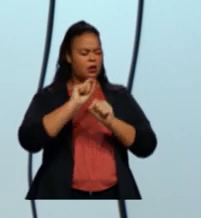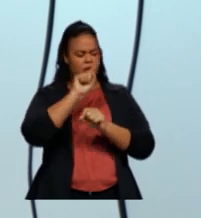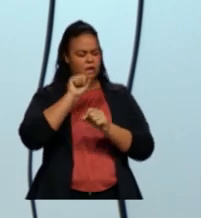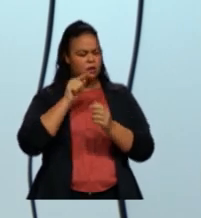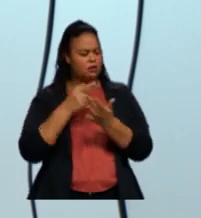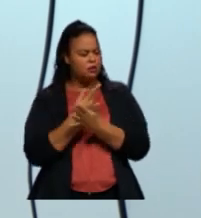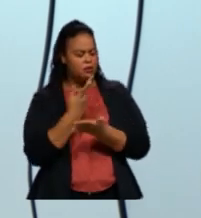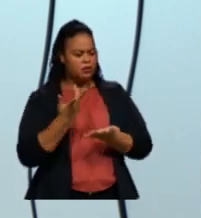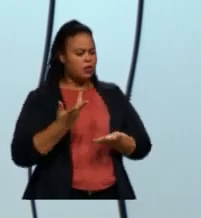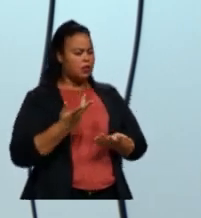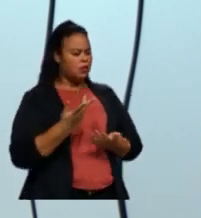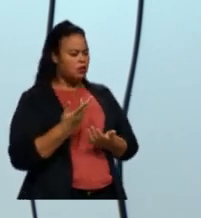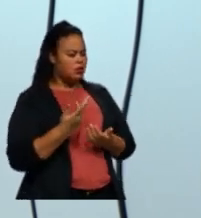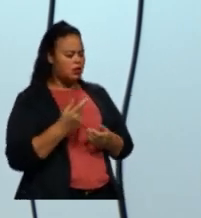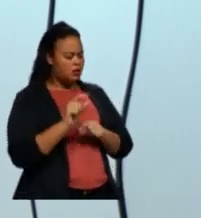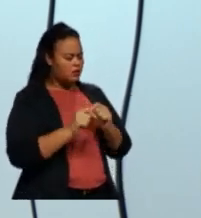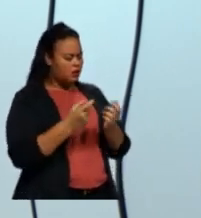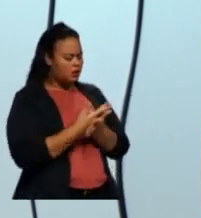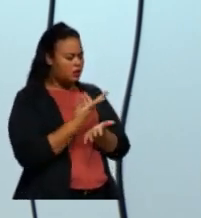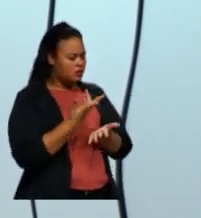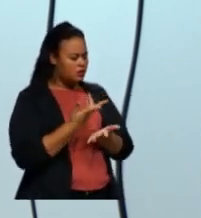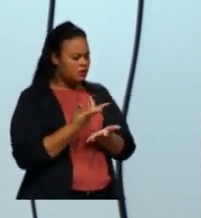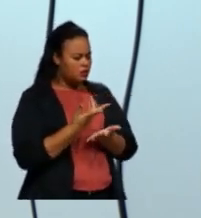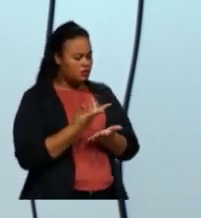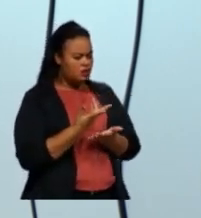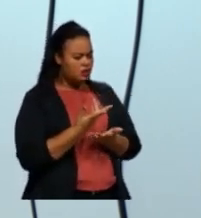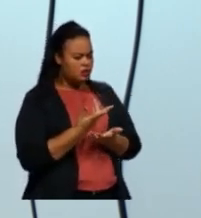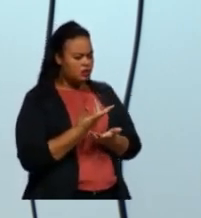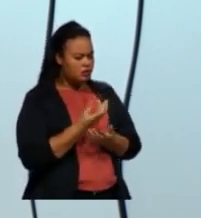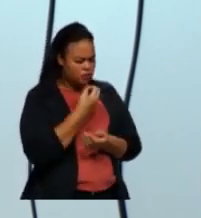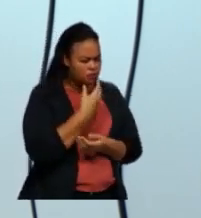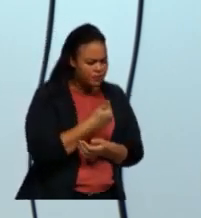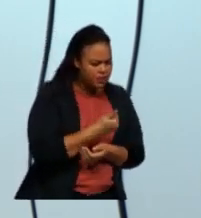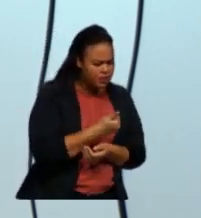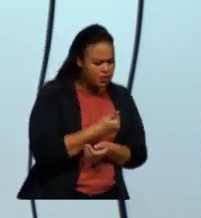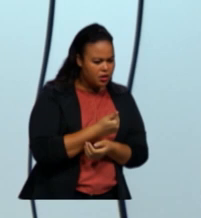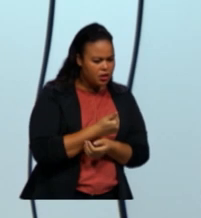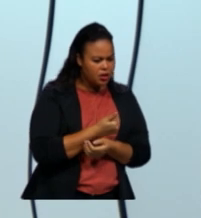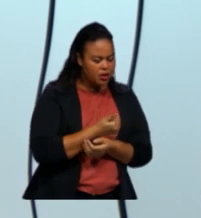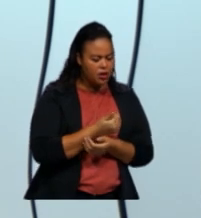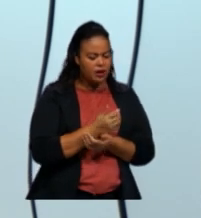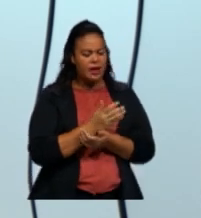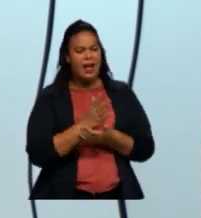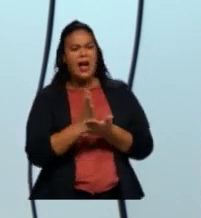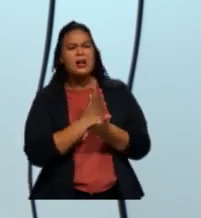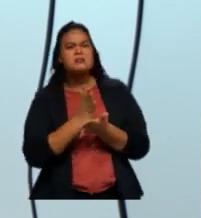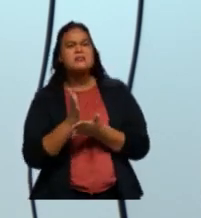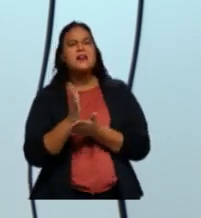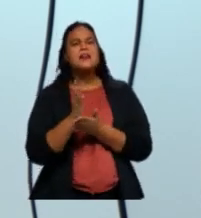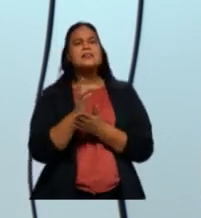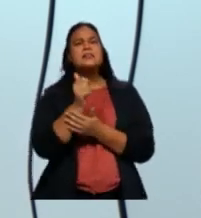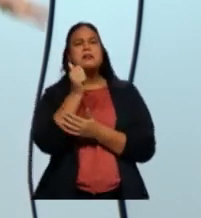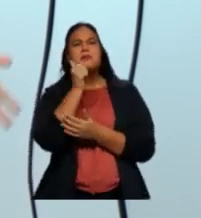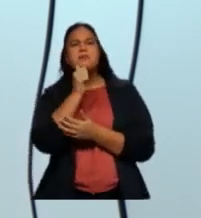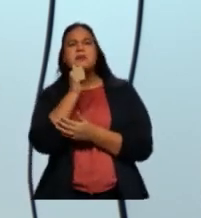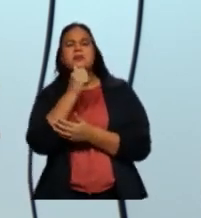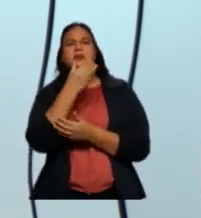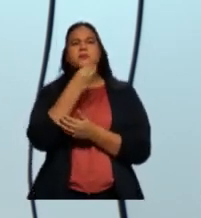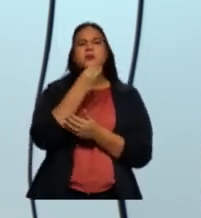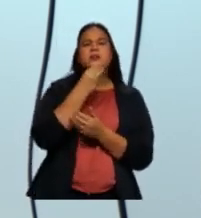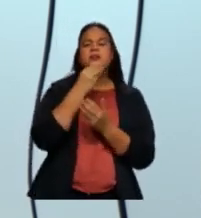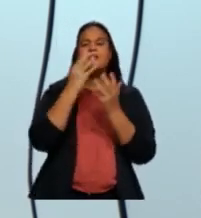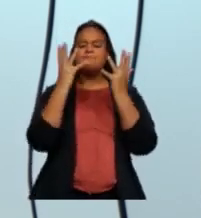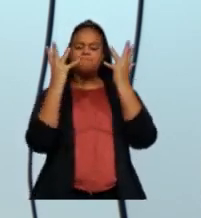fica achando, tem hora que ele acha o adolescente o mais bonito, ora há momentos que acha que ele é o mais